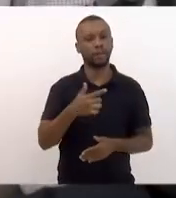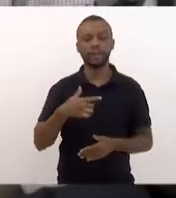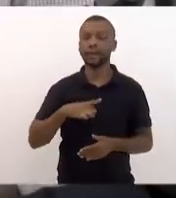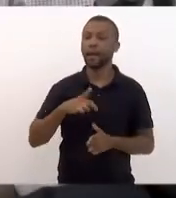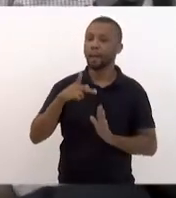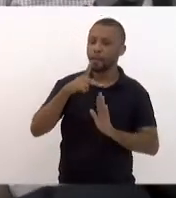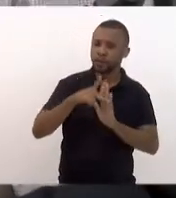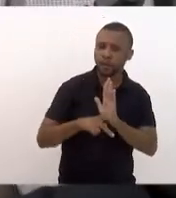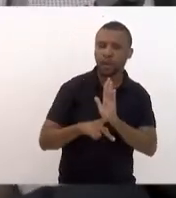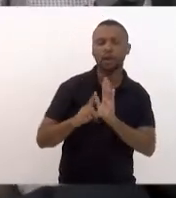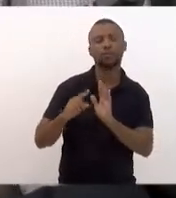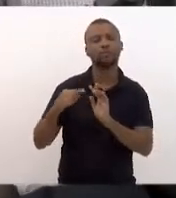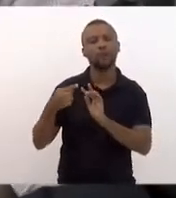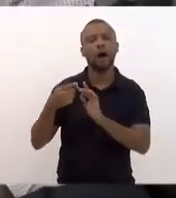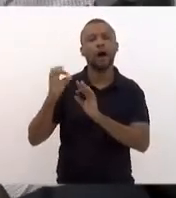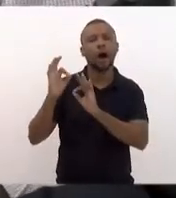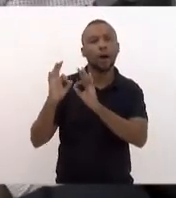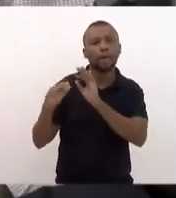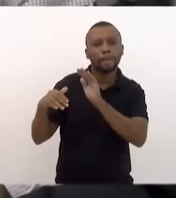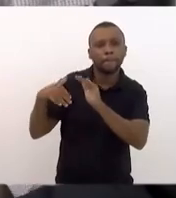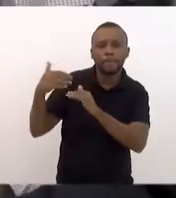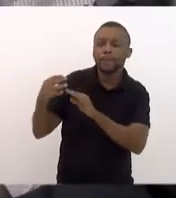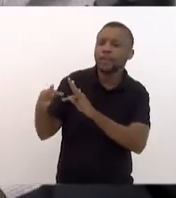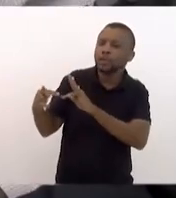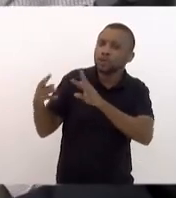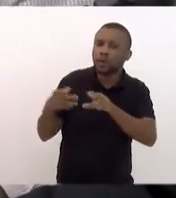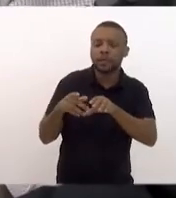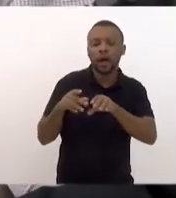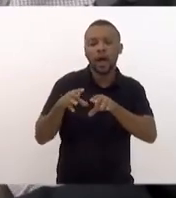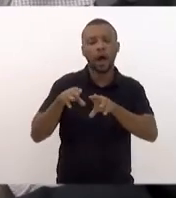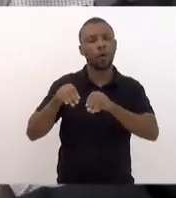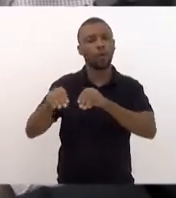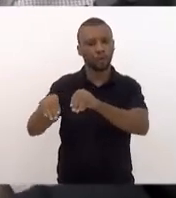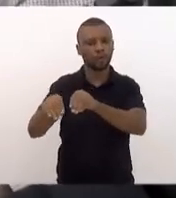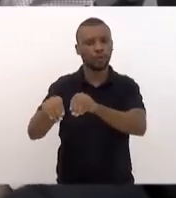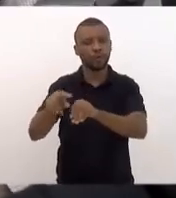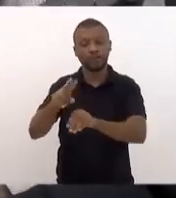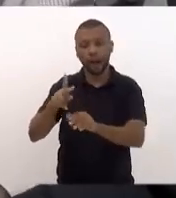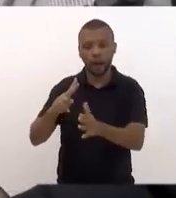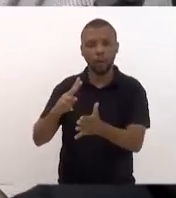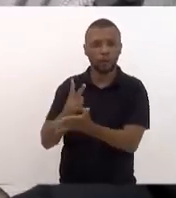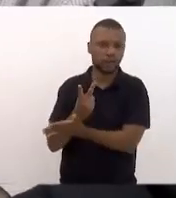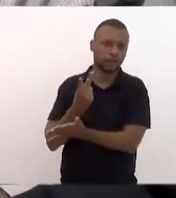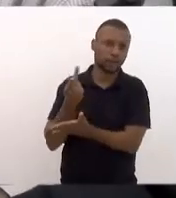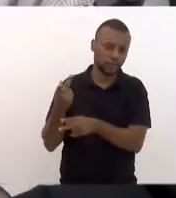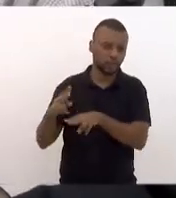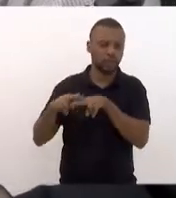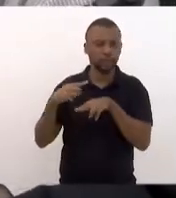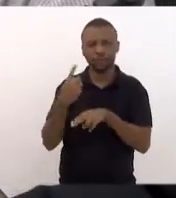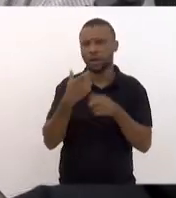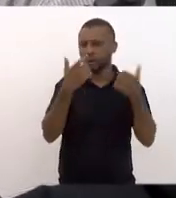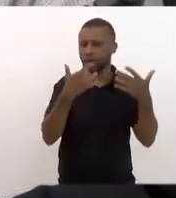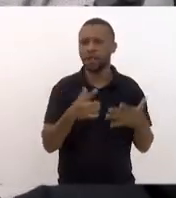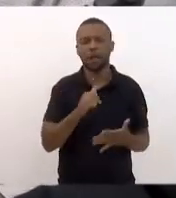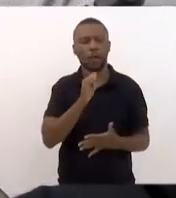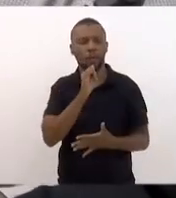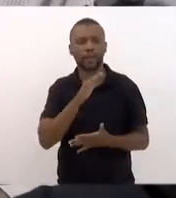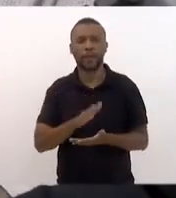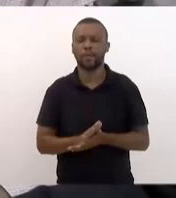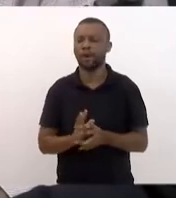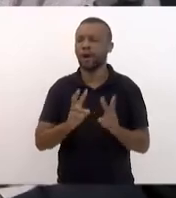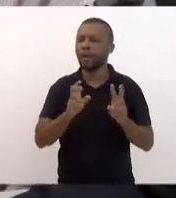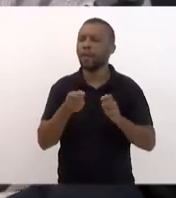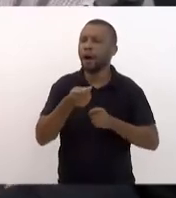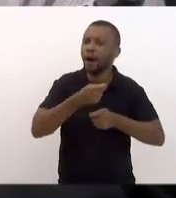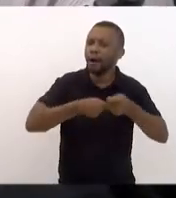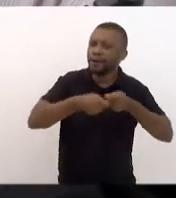projeto exatamente para toda a ocupação, como deve acontecer. Daí onde a gente fala, por exemplo, na questão econômica,